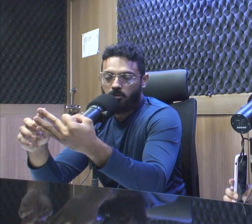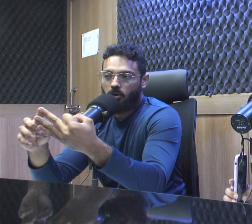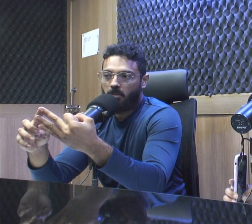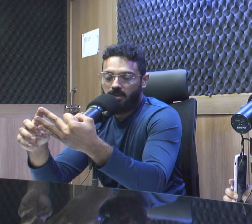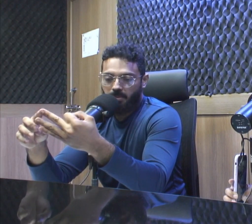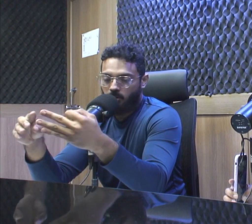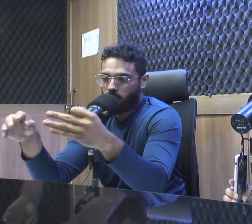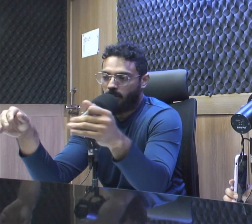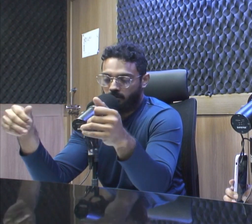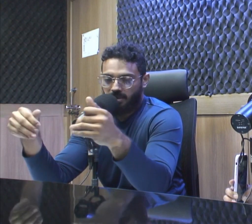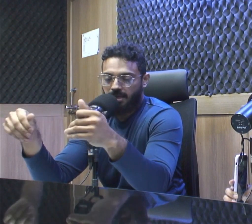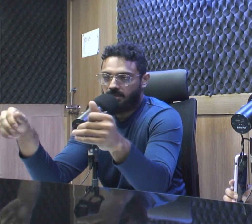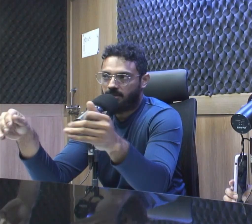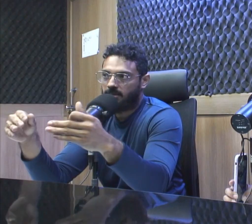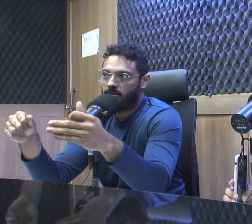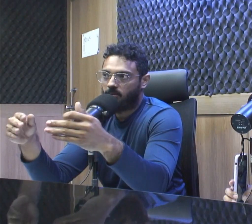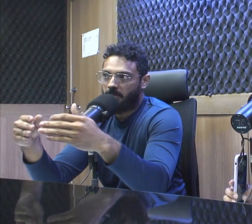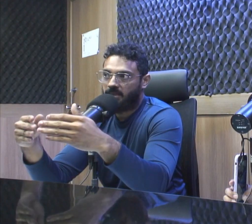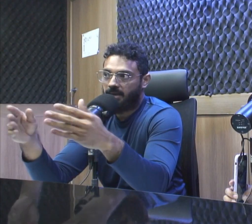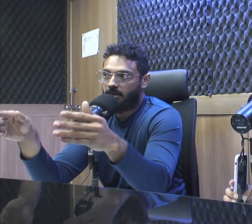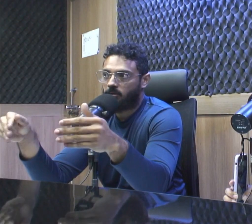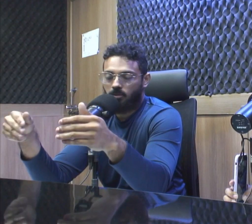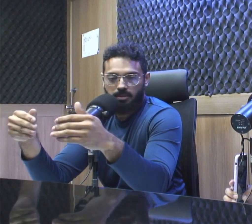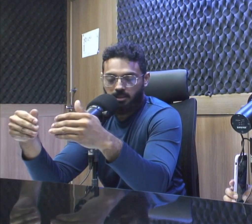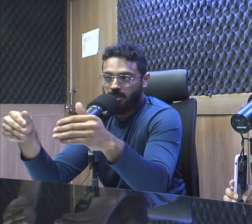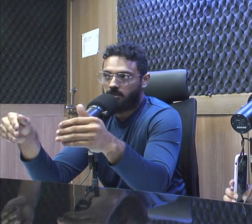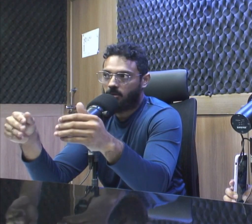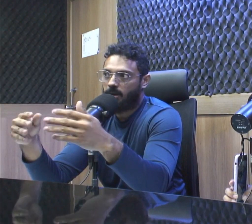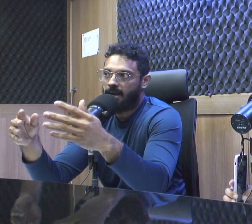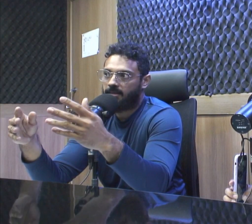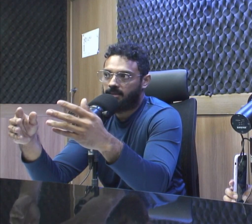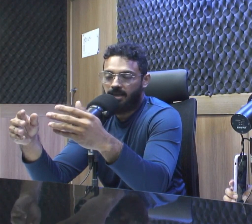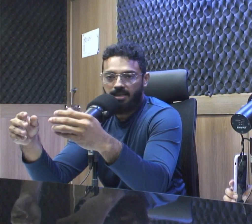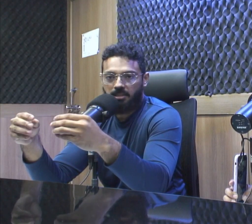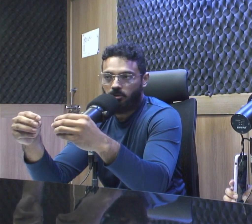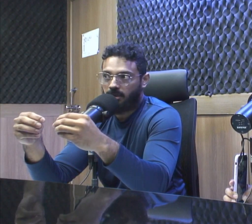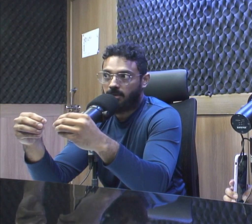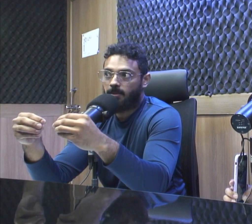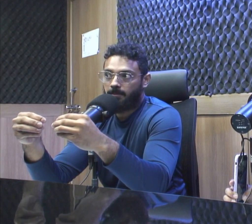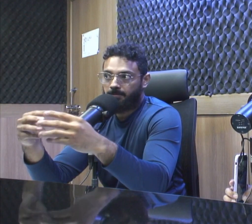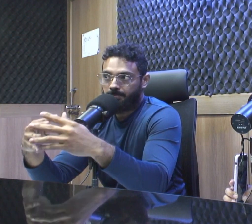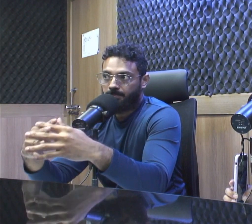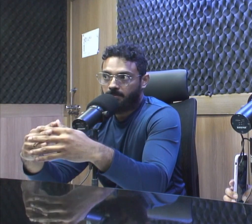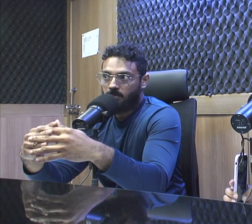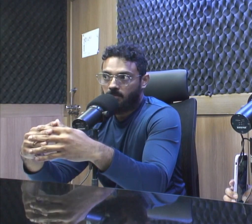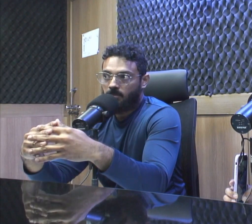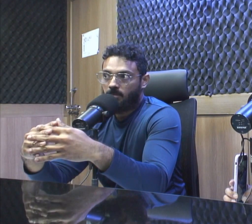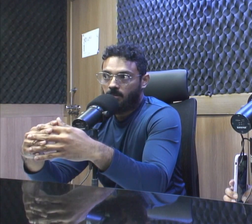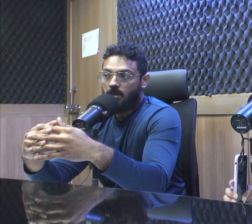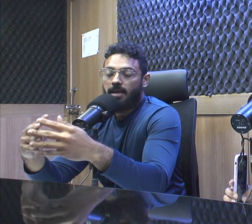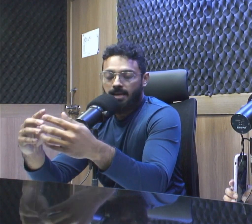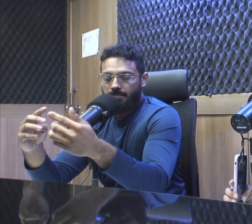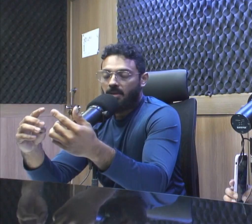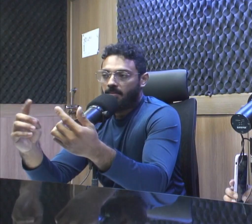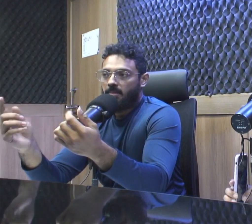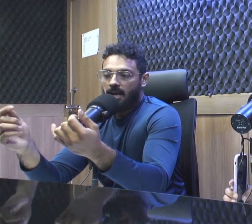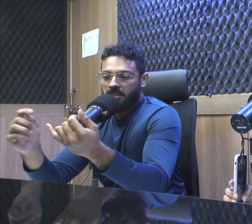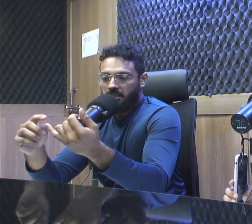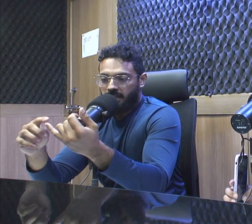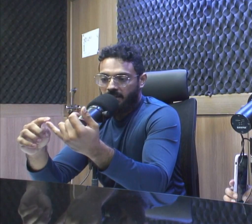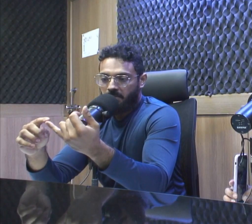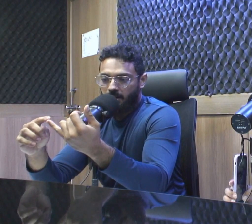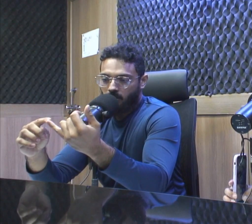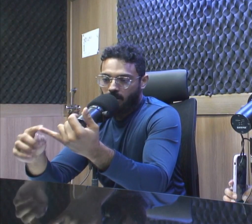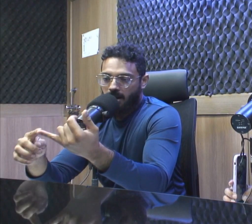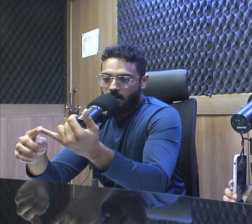com mão de obra ali para construir alvenaria, com pedreiros, com assistentes locais, e aí a gente gerando inclusive empregos, possibilidades de trabalho. A